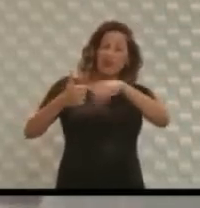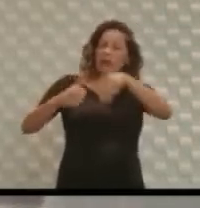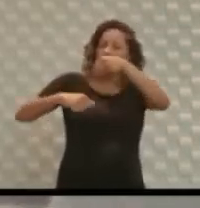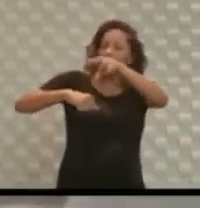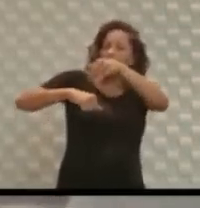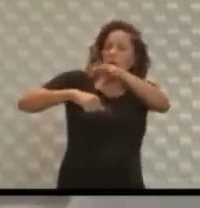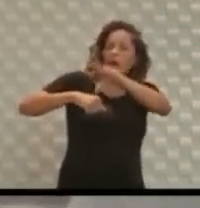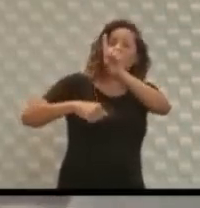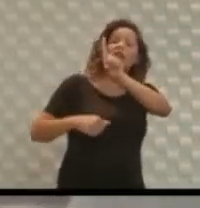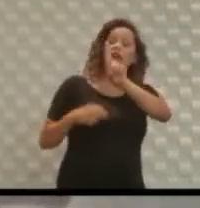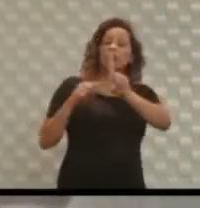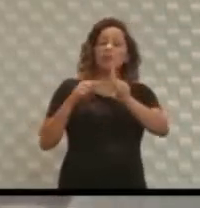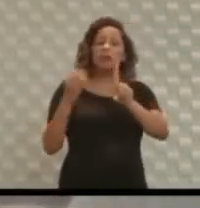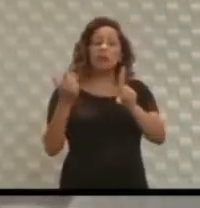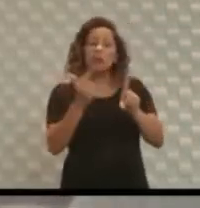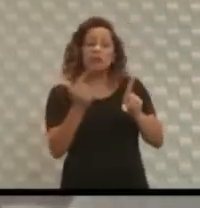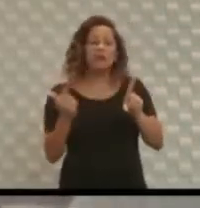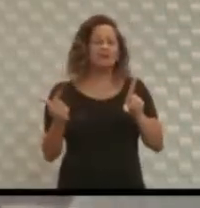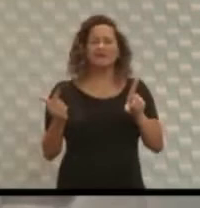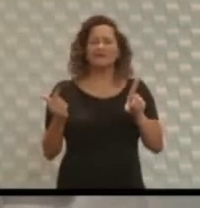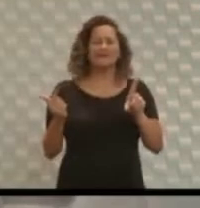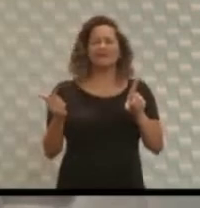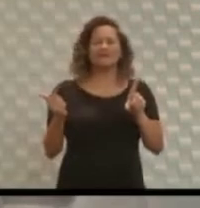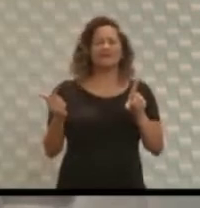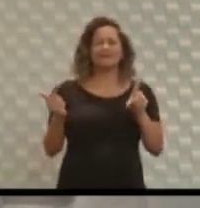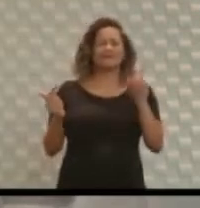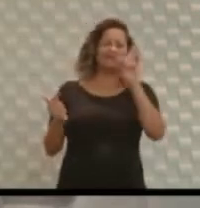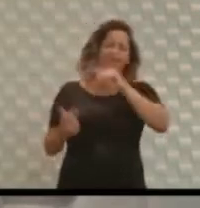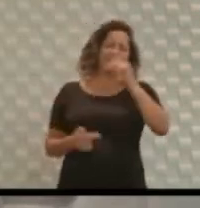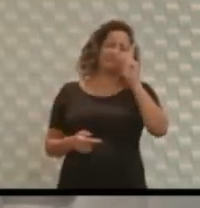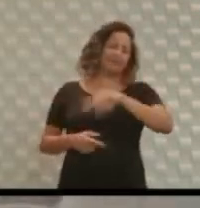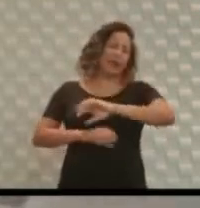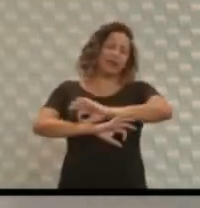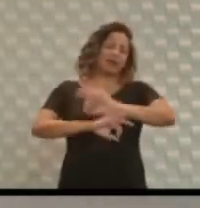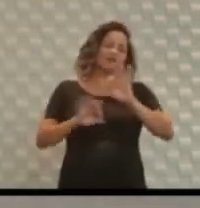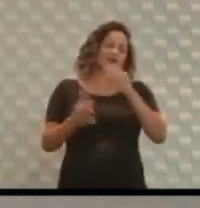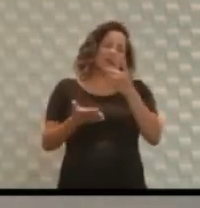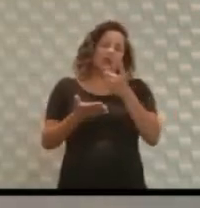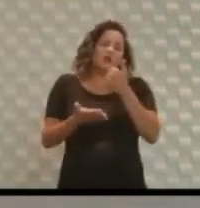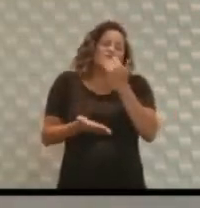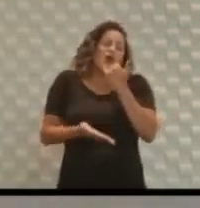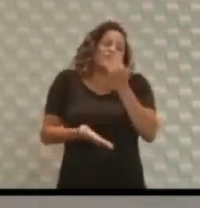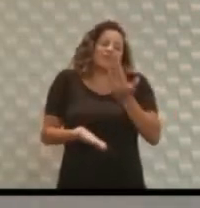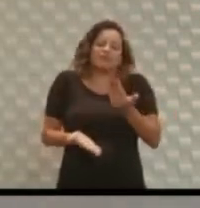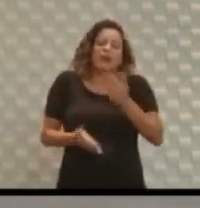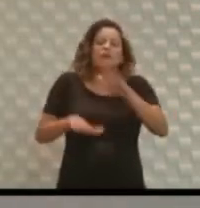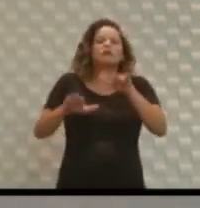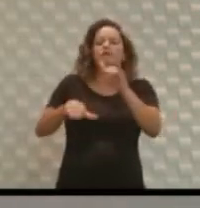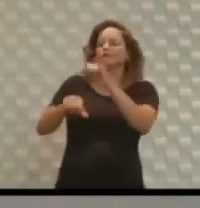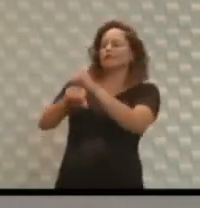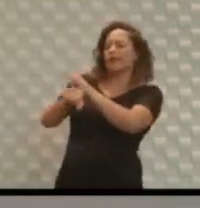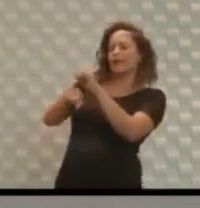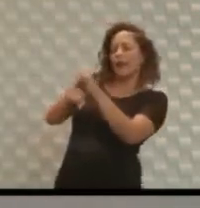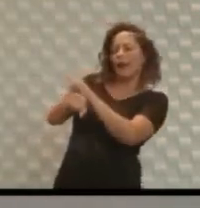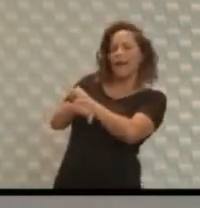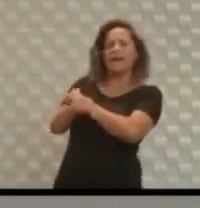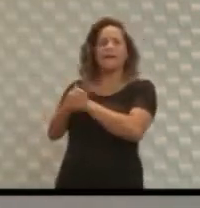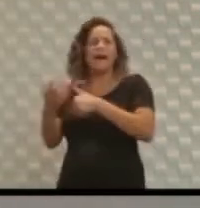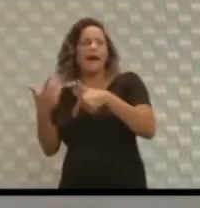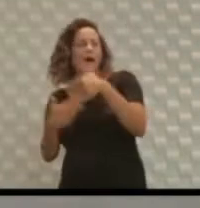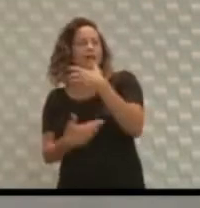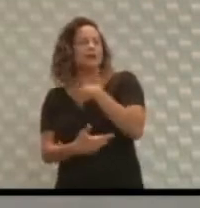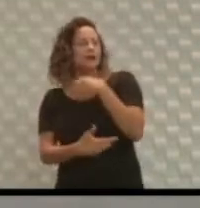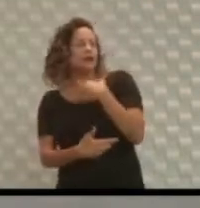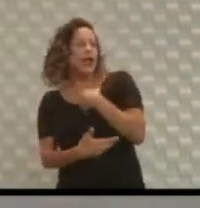nada vai dar certo. Você pode ter muitas estratégias, você pode ter muitas maneiras de agir, mas